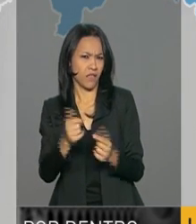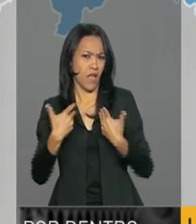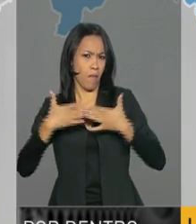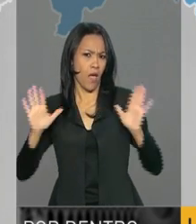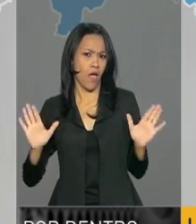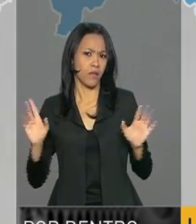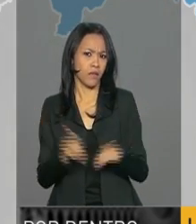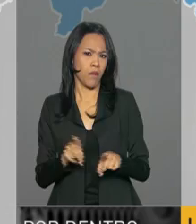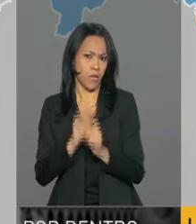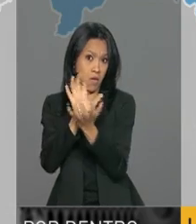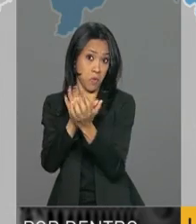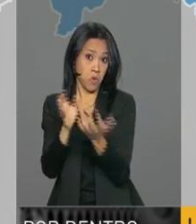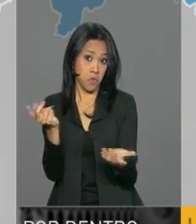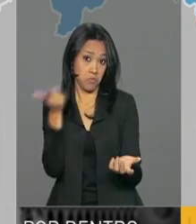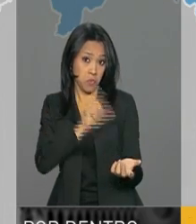também em pernambuco